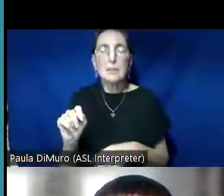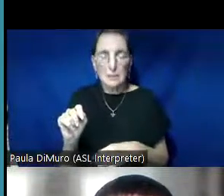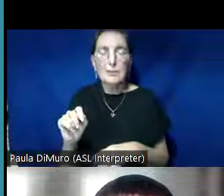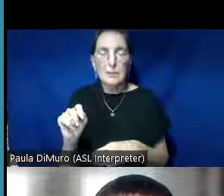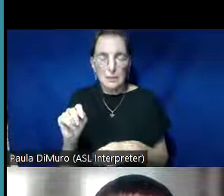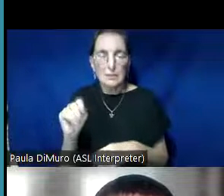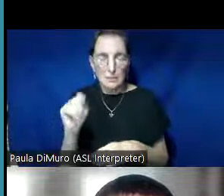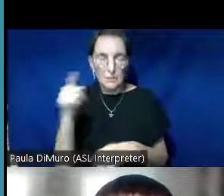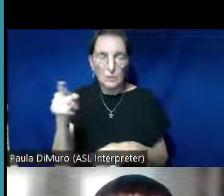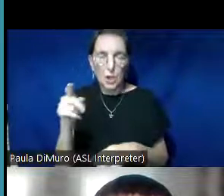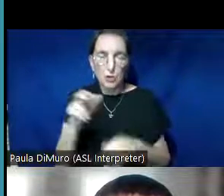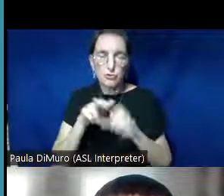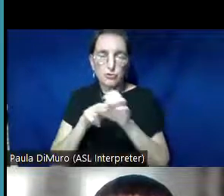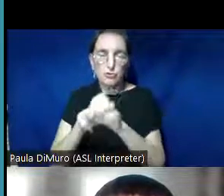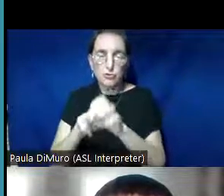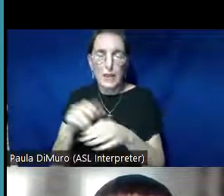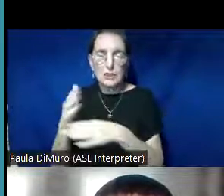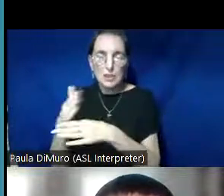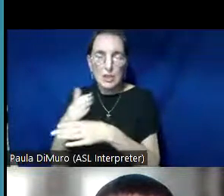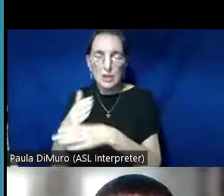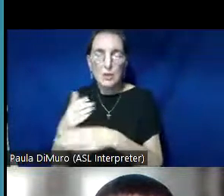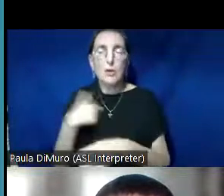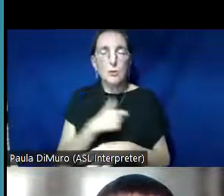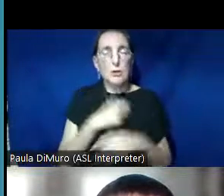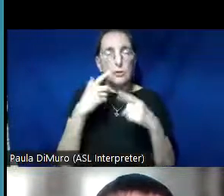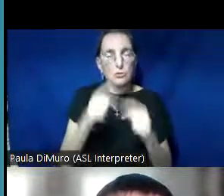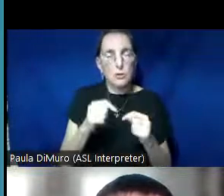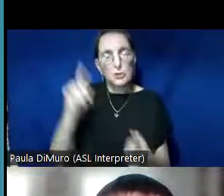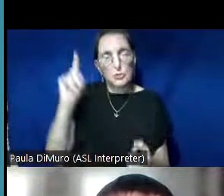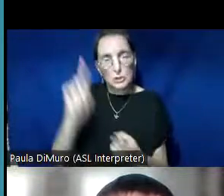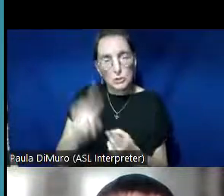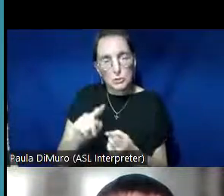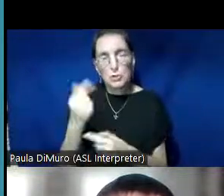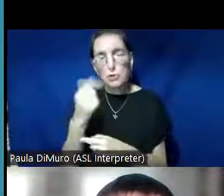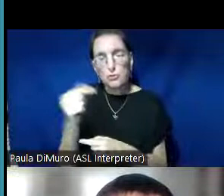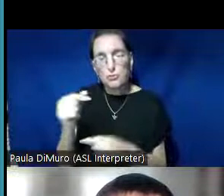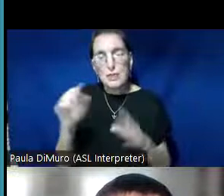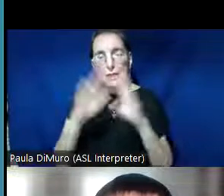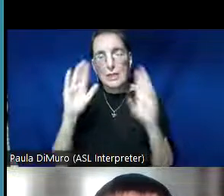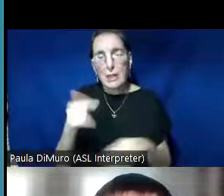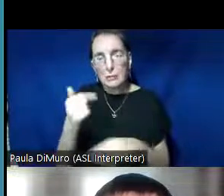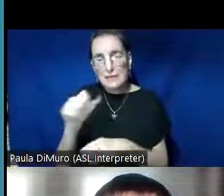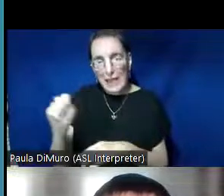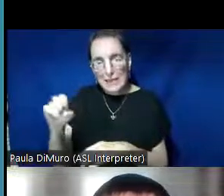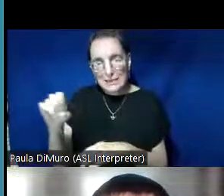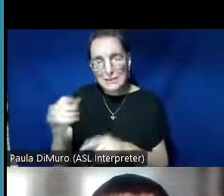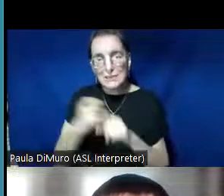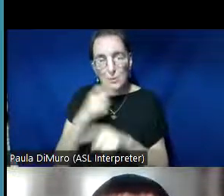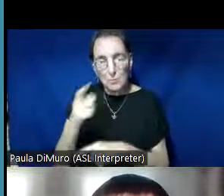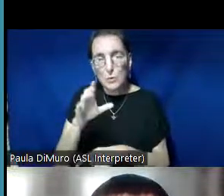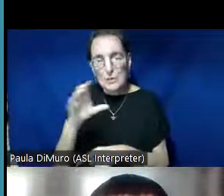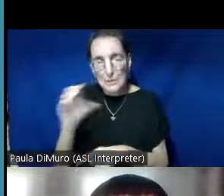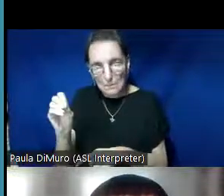no processo de estabelecer programa de emitir gás quando